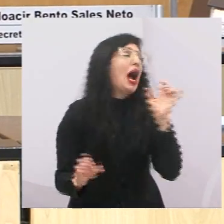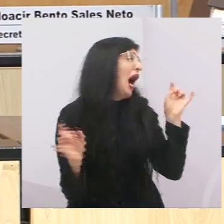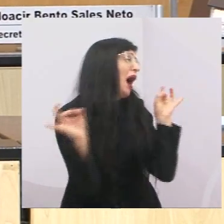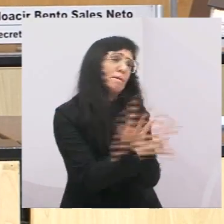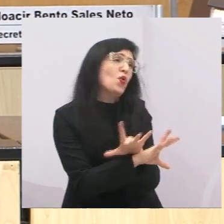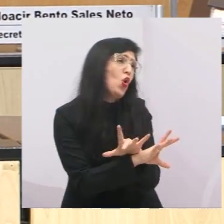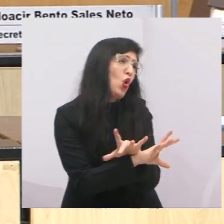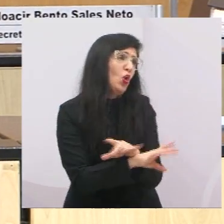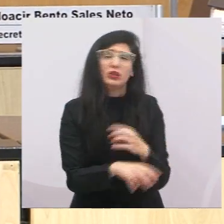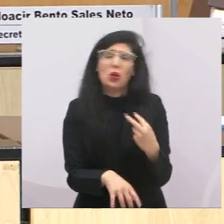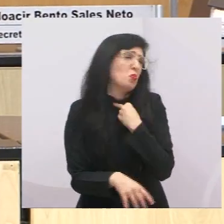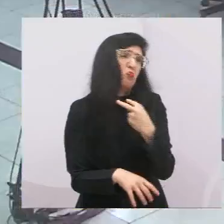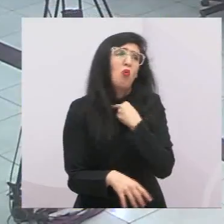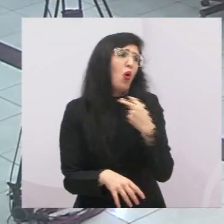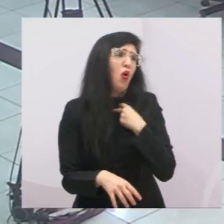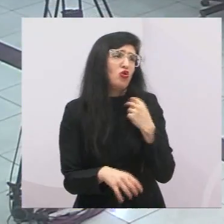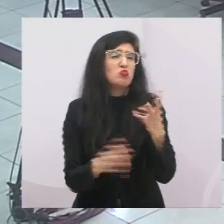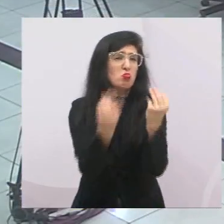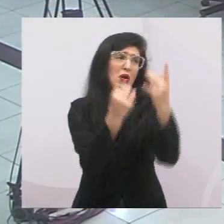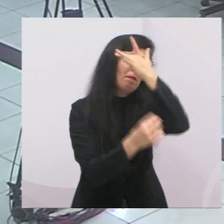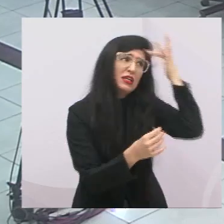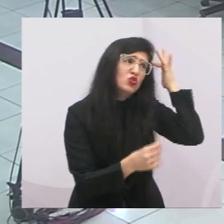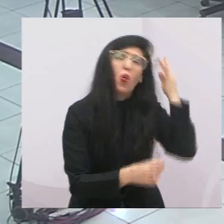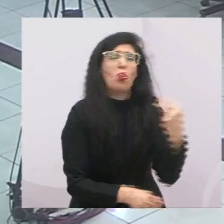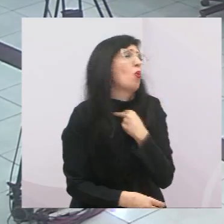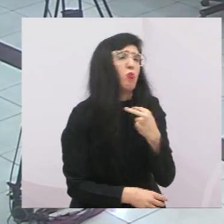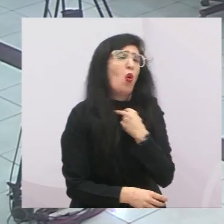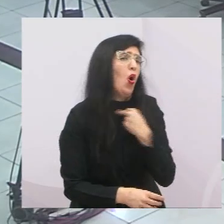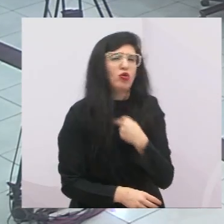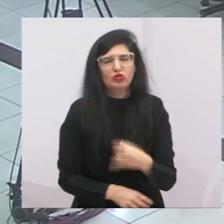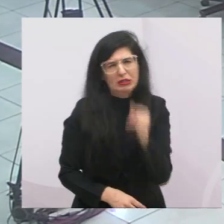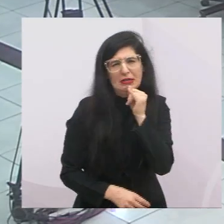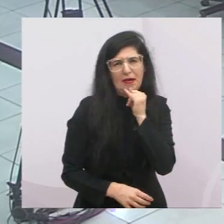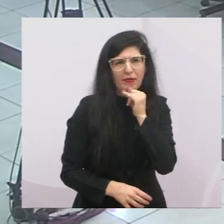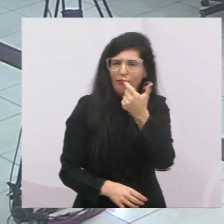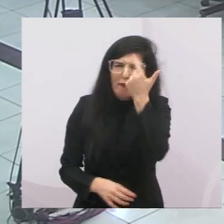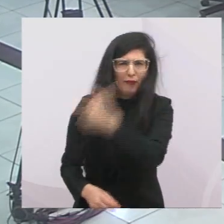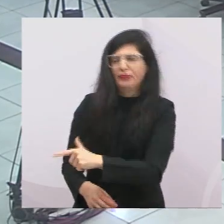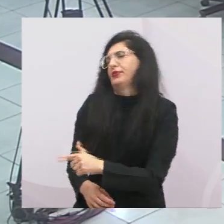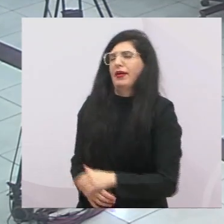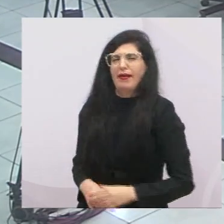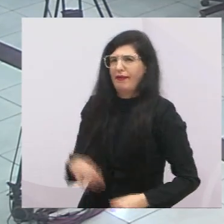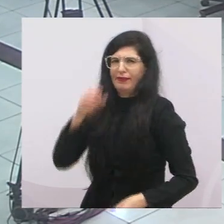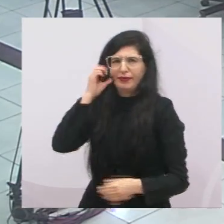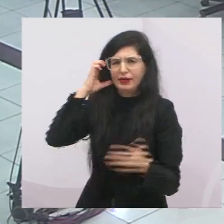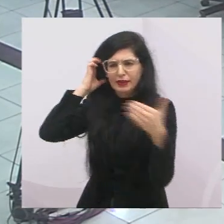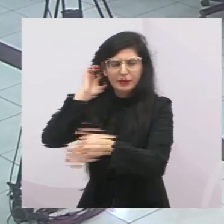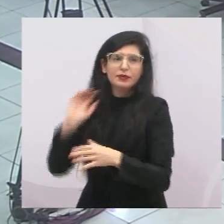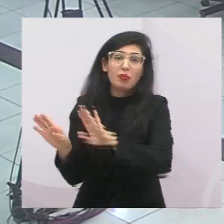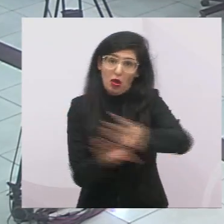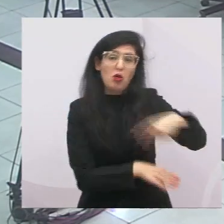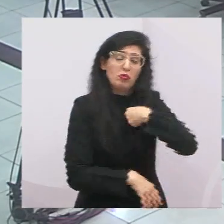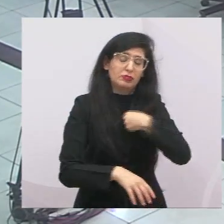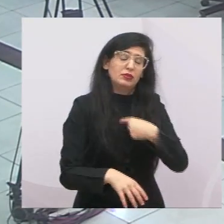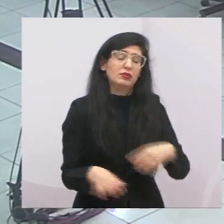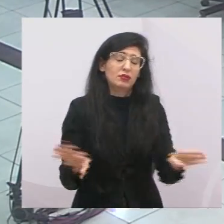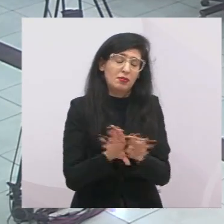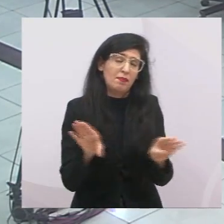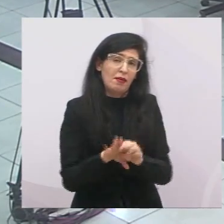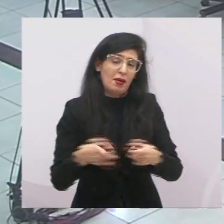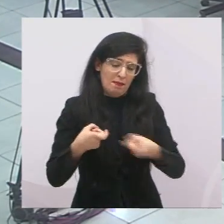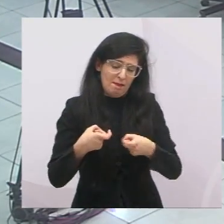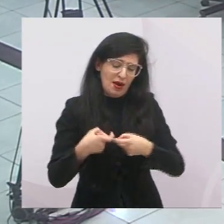complicado. Senhor presidente, também quero contribuir porque eu sou médico e não abro mão, até